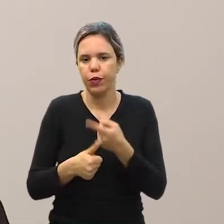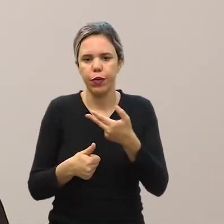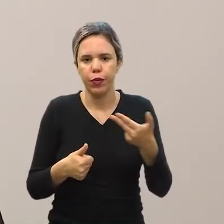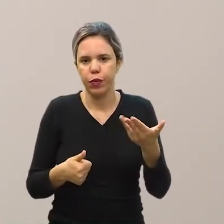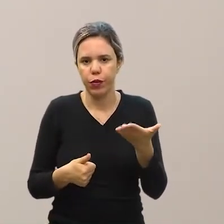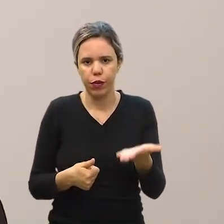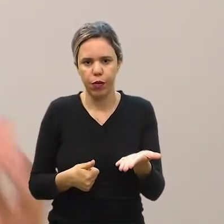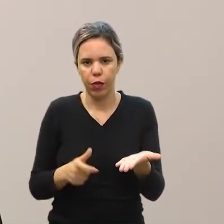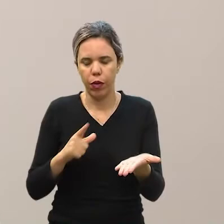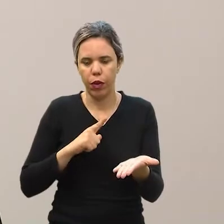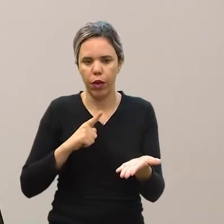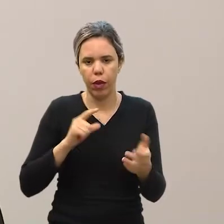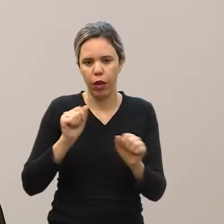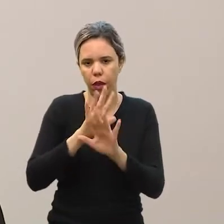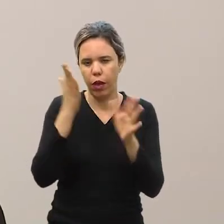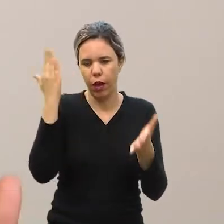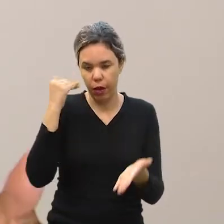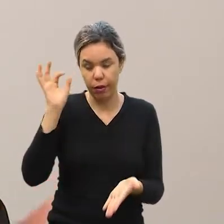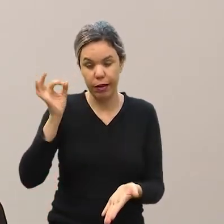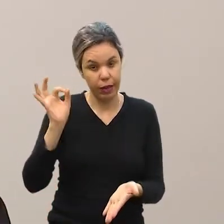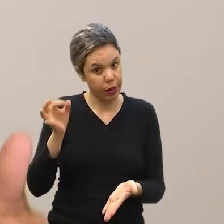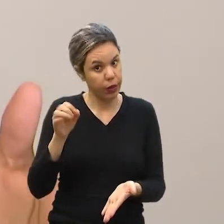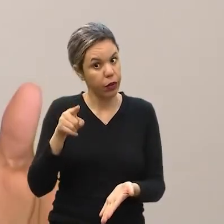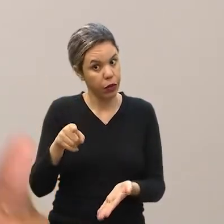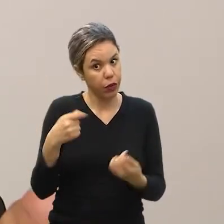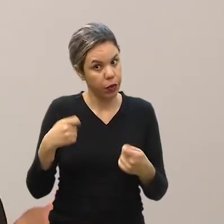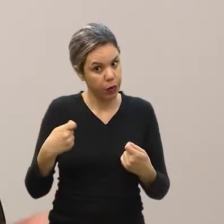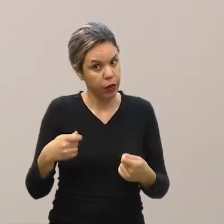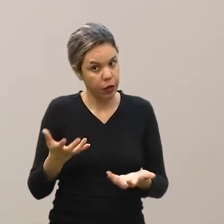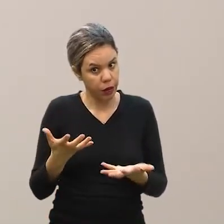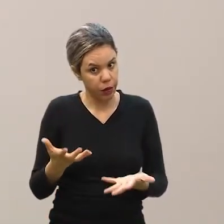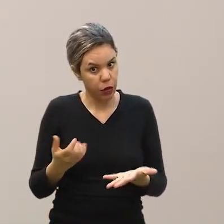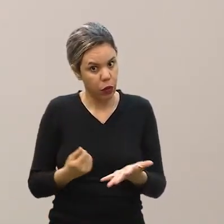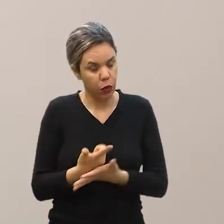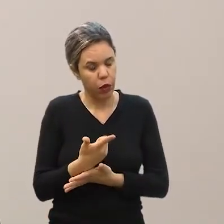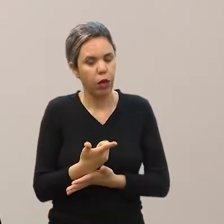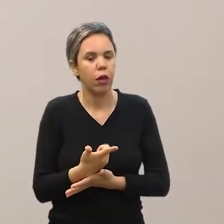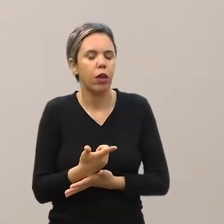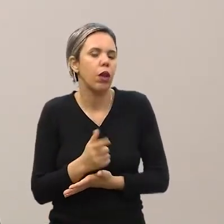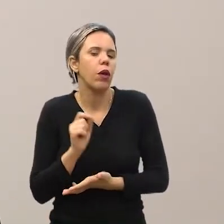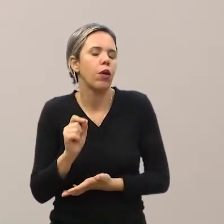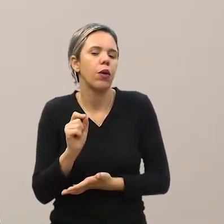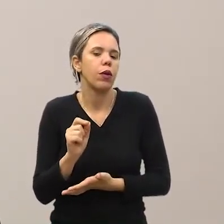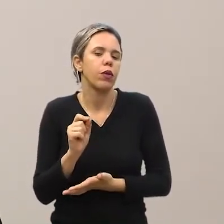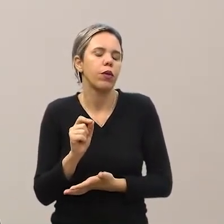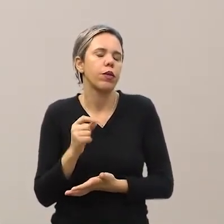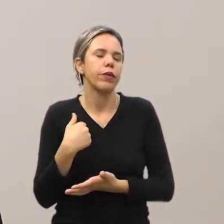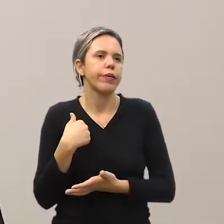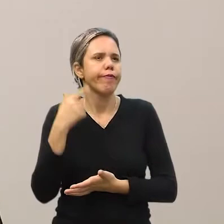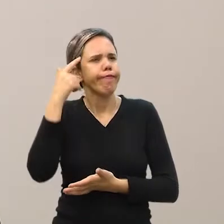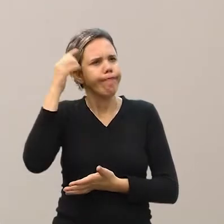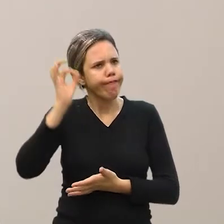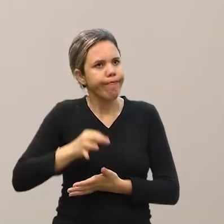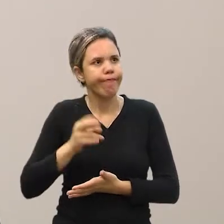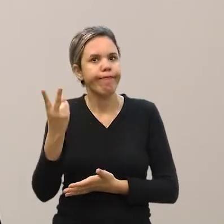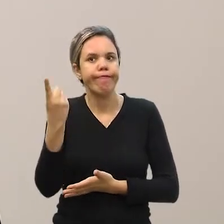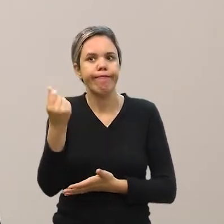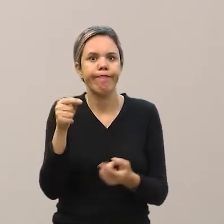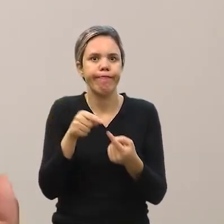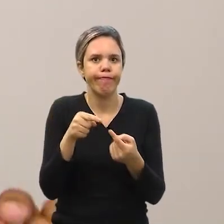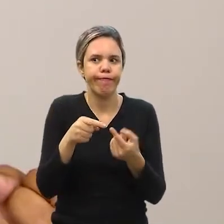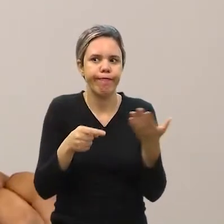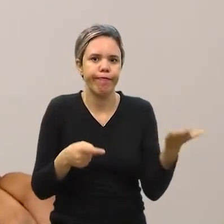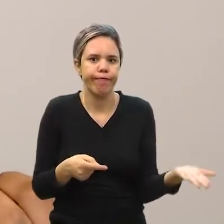coisa é você ter clareza sobre aquilo que você quer comprar. O que é essa clareza? Qual é o valor